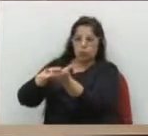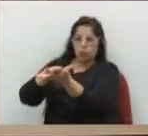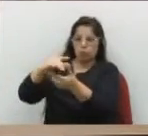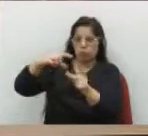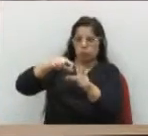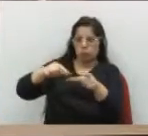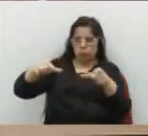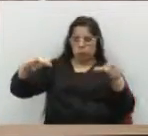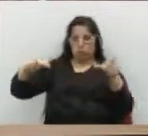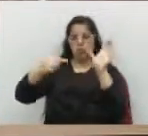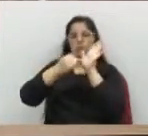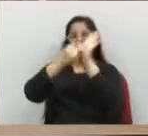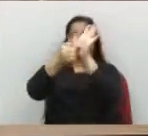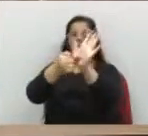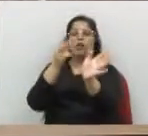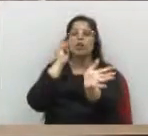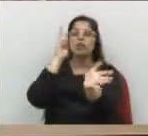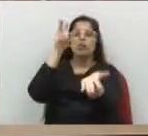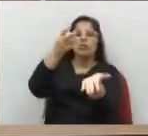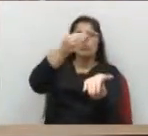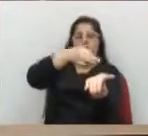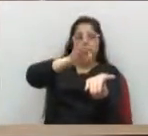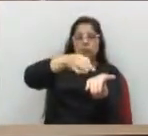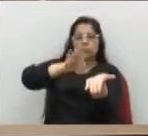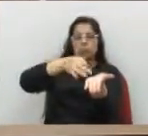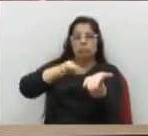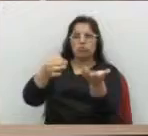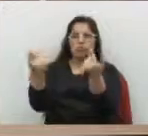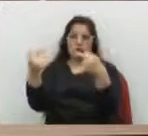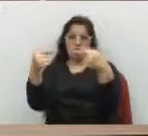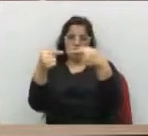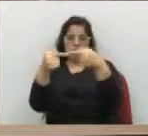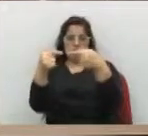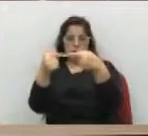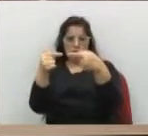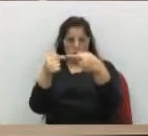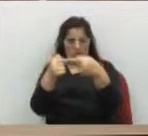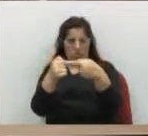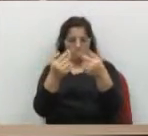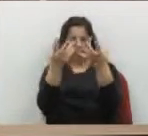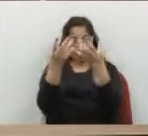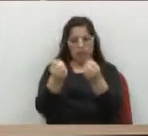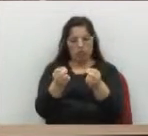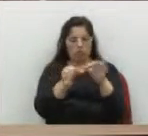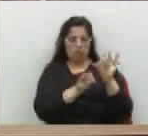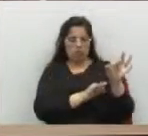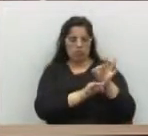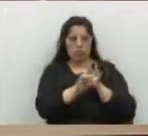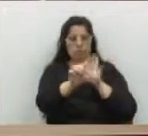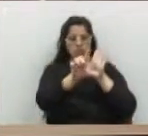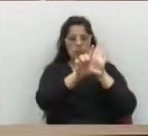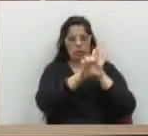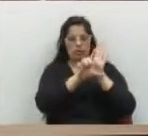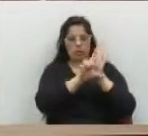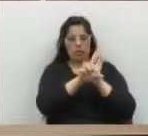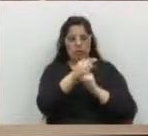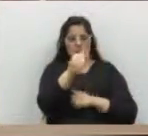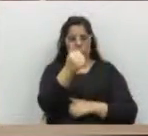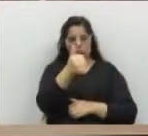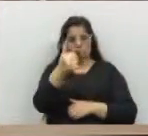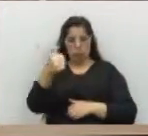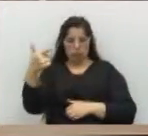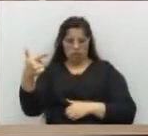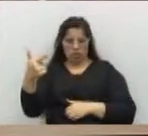outras providências. Esta presidência recebe o projeto de lei número